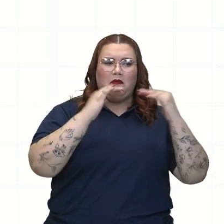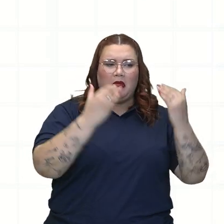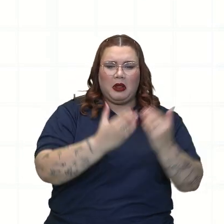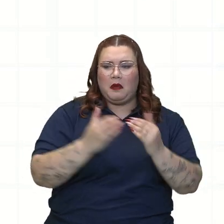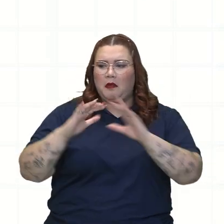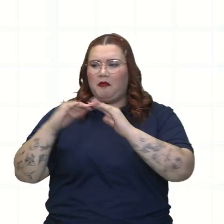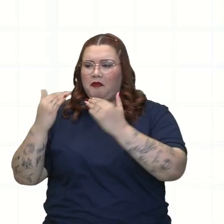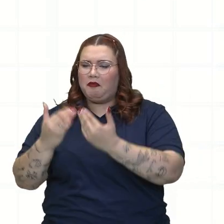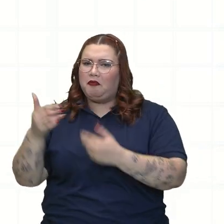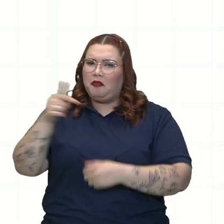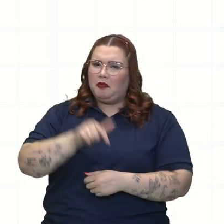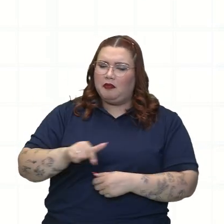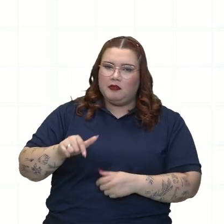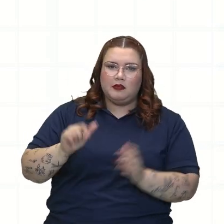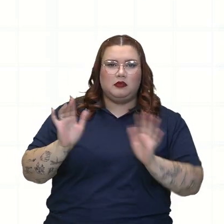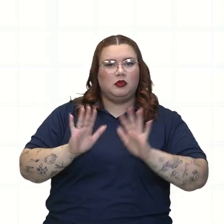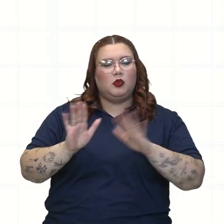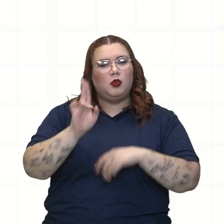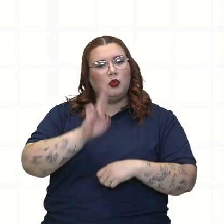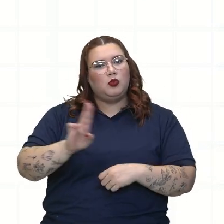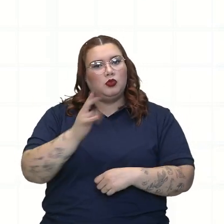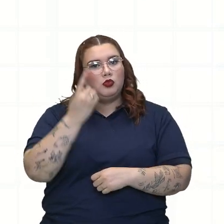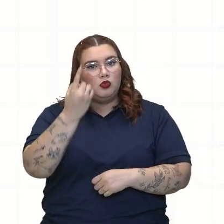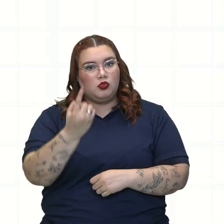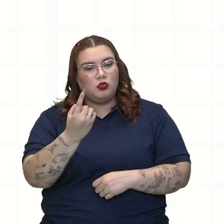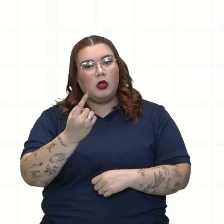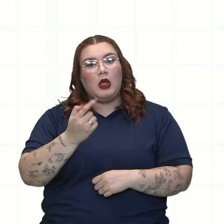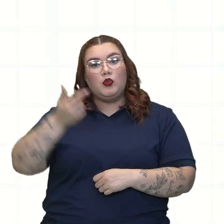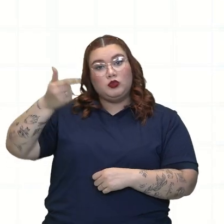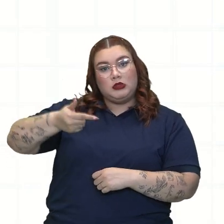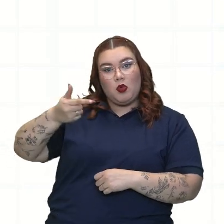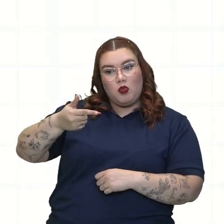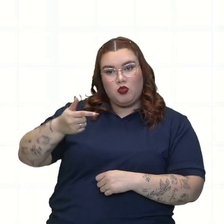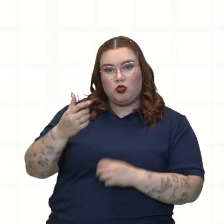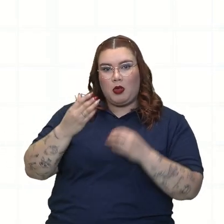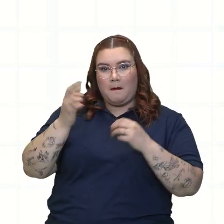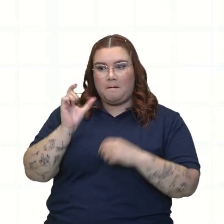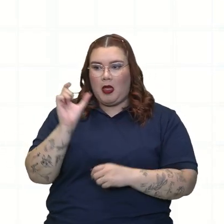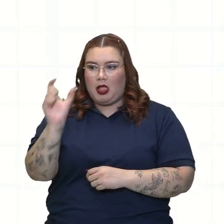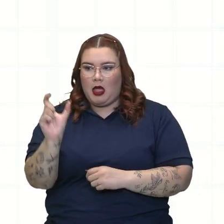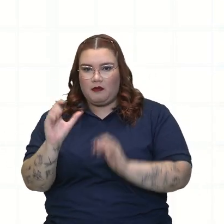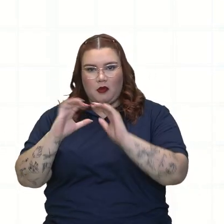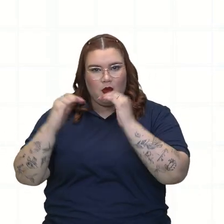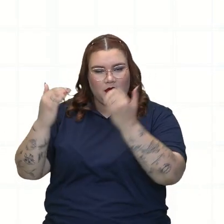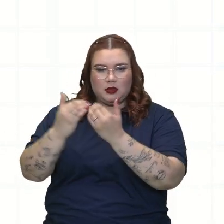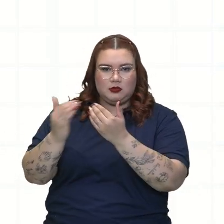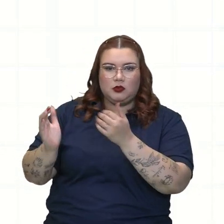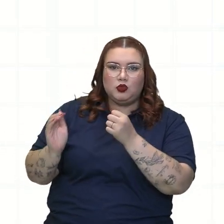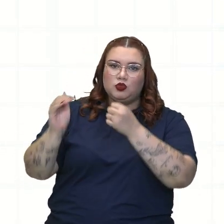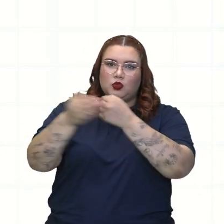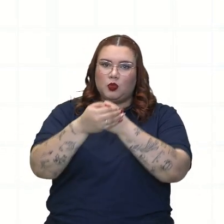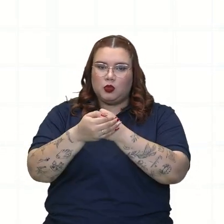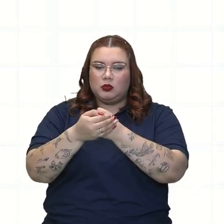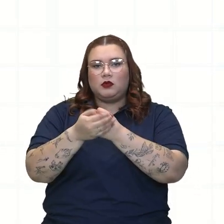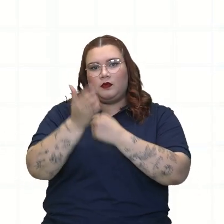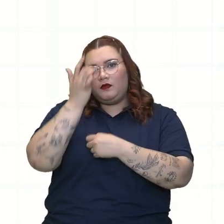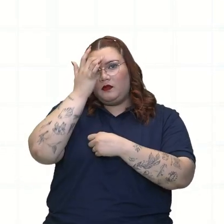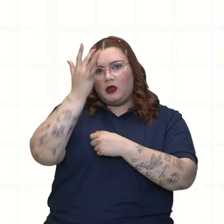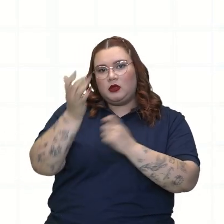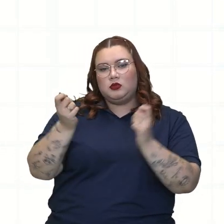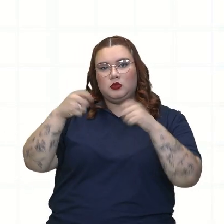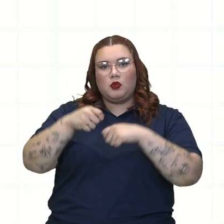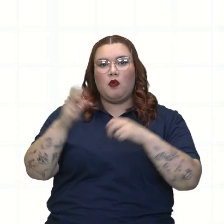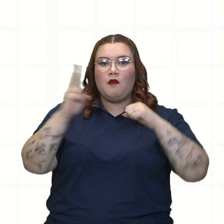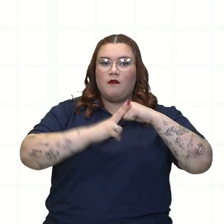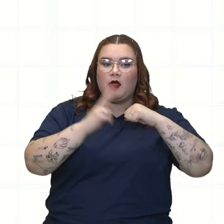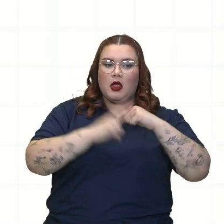foi feito? Pegamos e ocultamos o sujeito, né? A gente oculta o sujeito e aí o meu texto